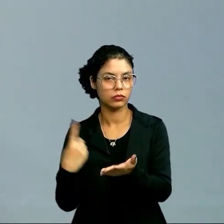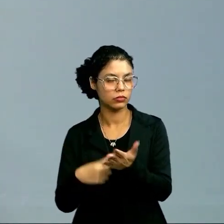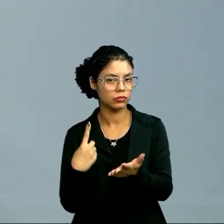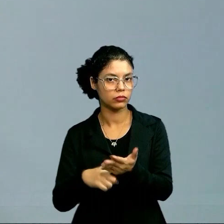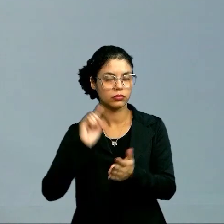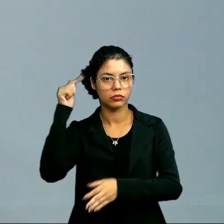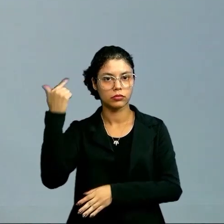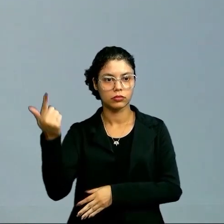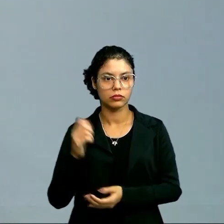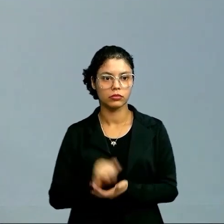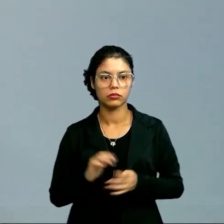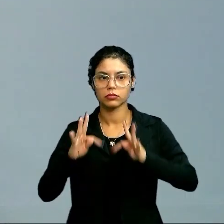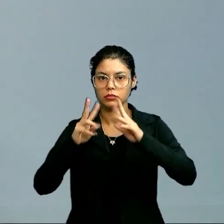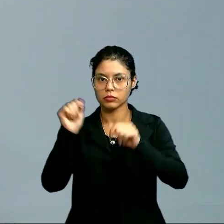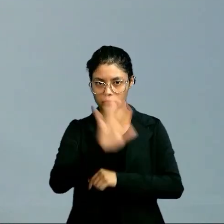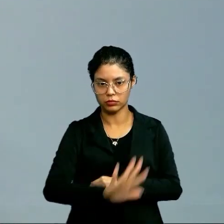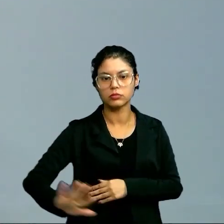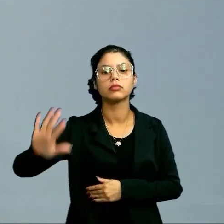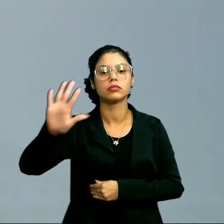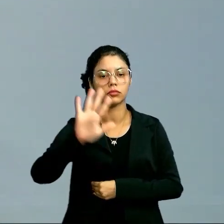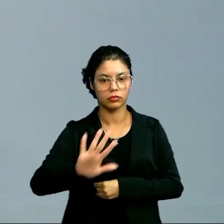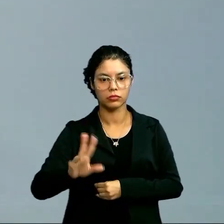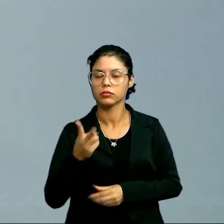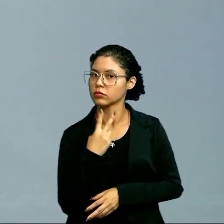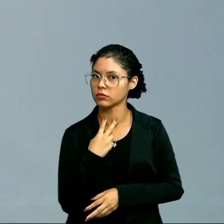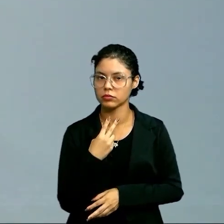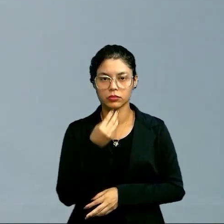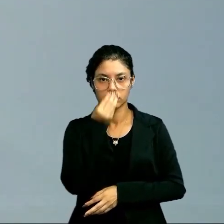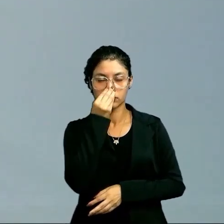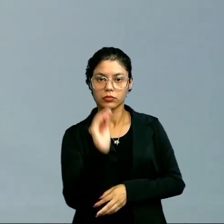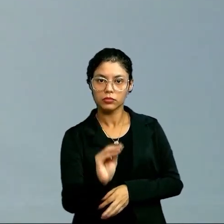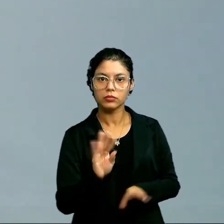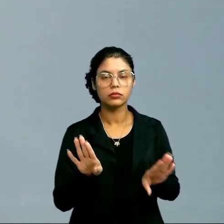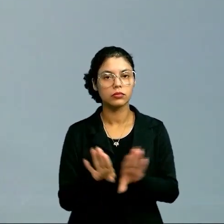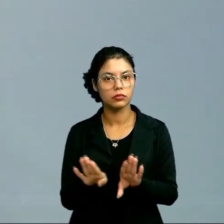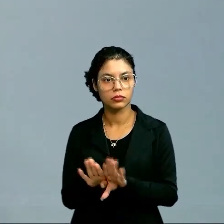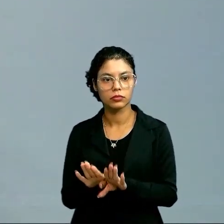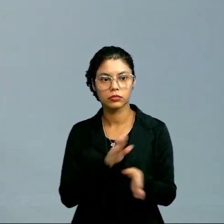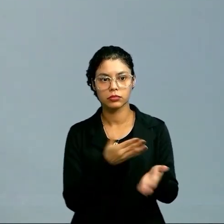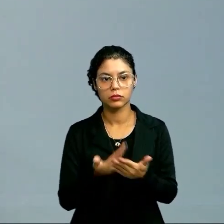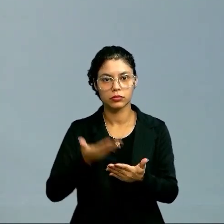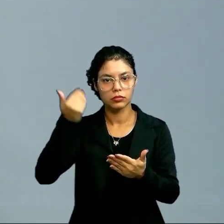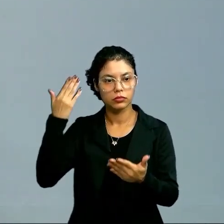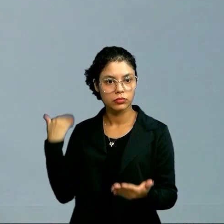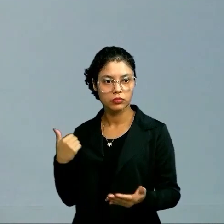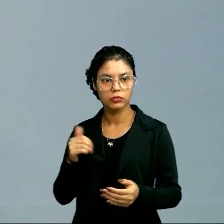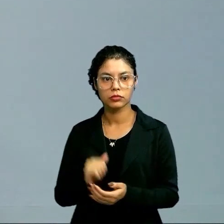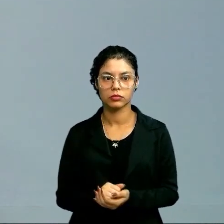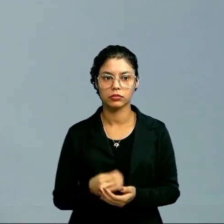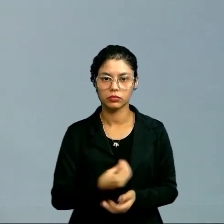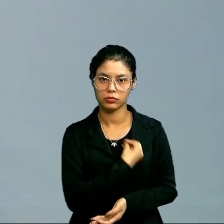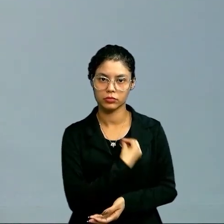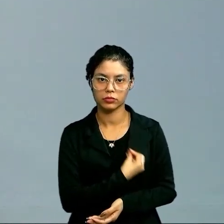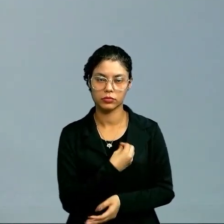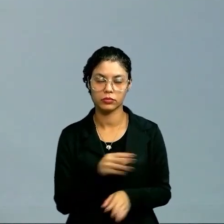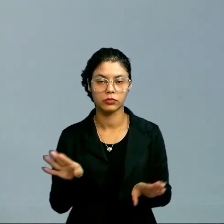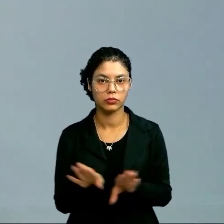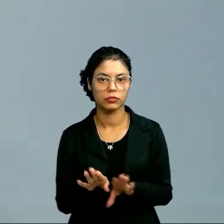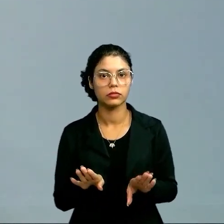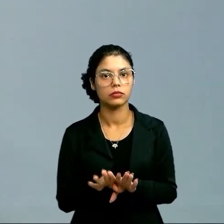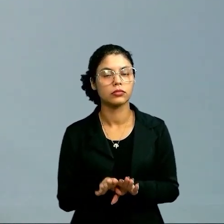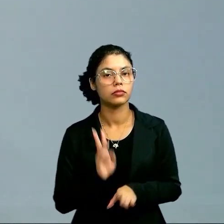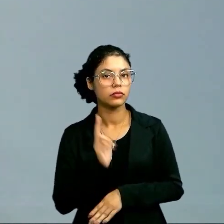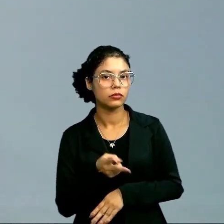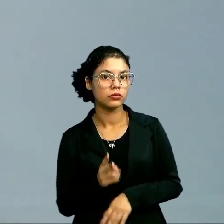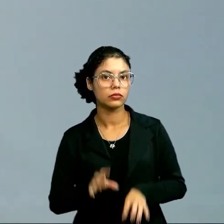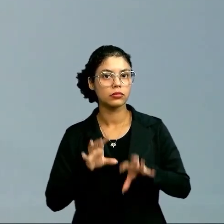consideração aquela do vale tudo, mas eu também não posso discriminar ninguém pelo seu passado, muito menos pelo seu presente, porque